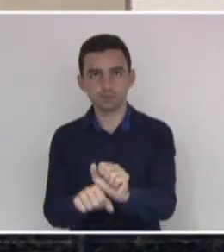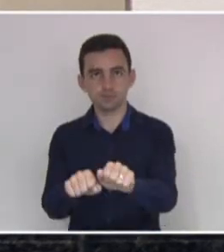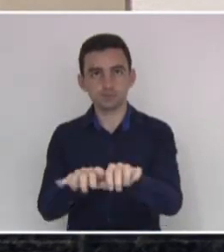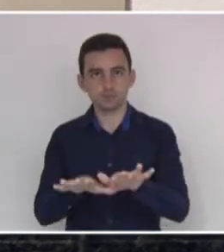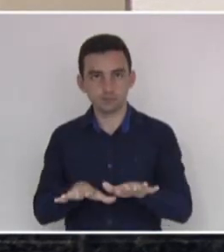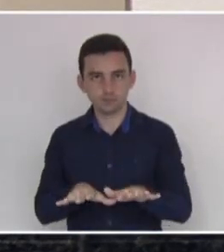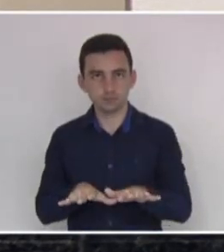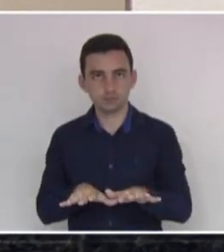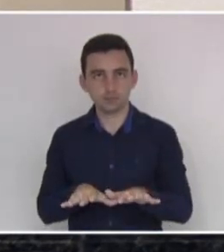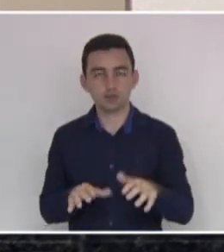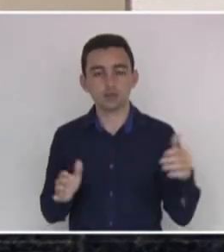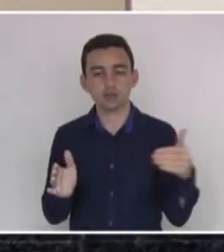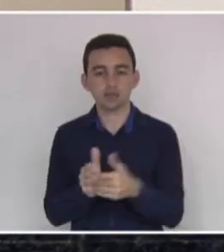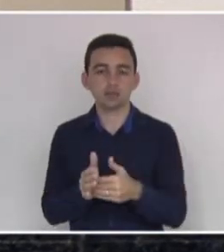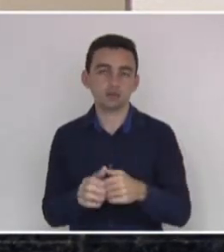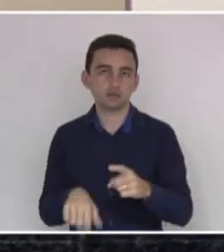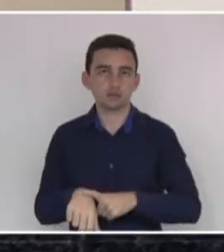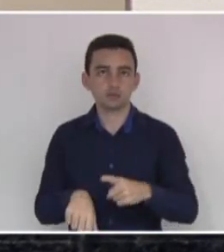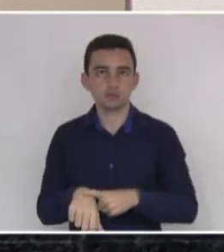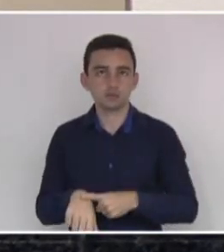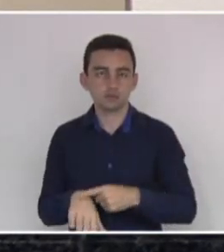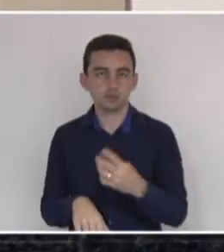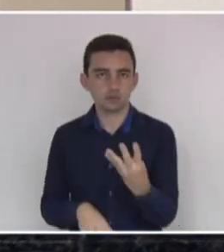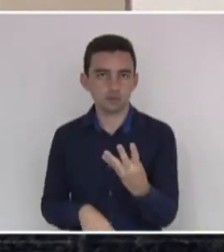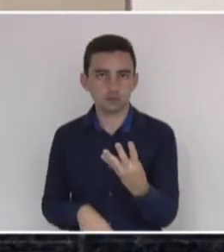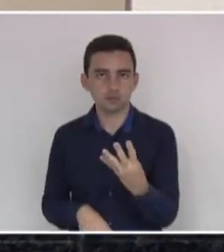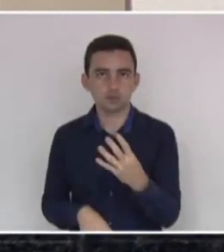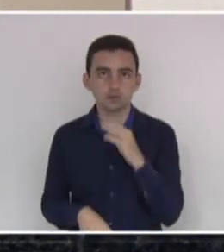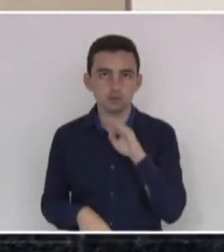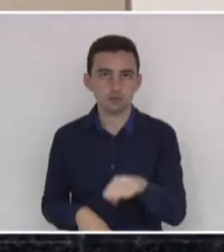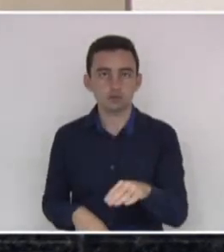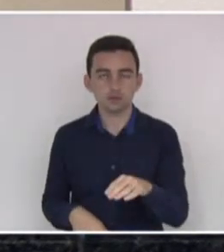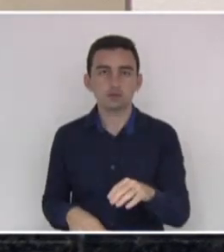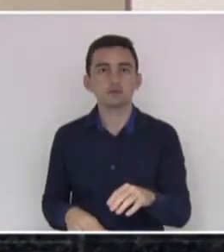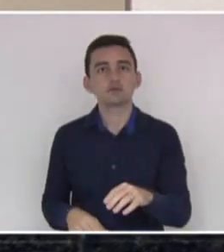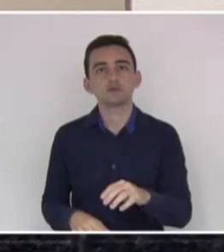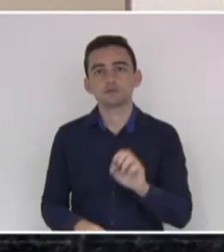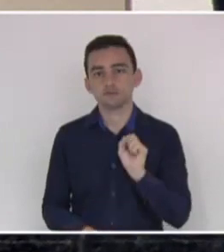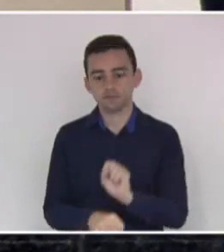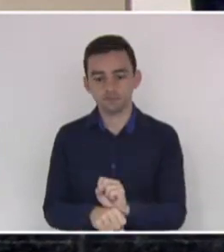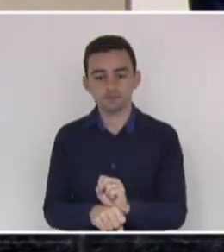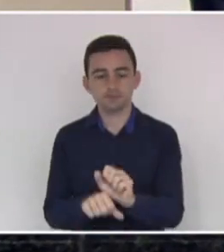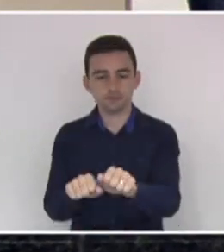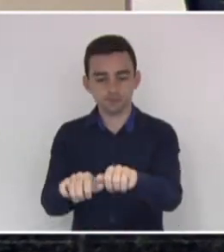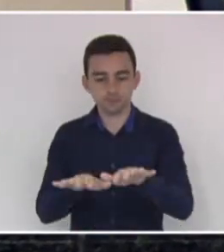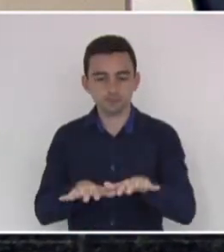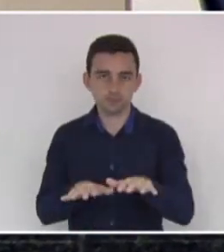4 horas da tarde, quando vai começar o grande expediente. Está suspensa a sessão.